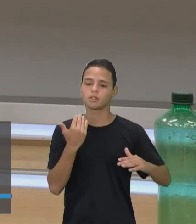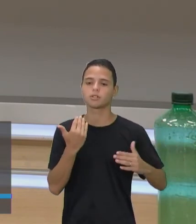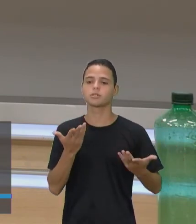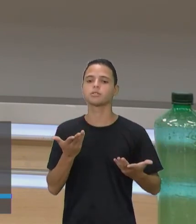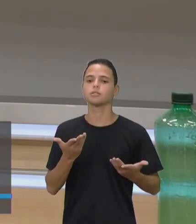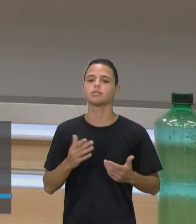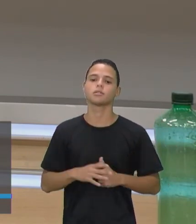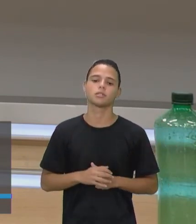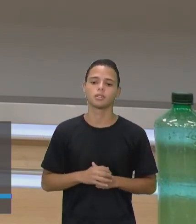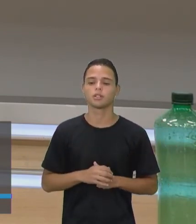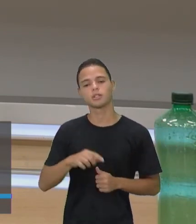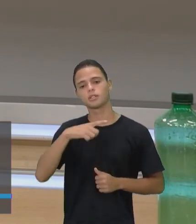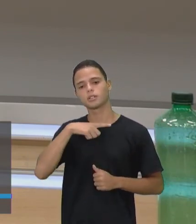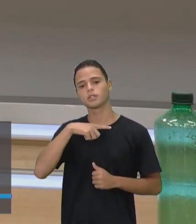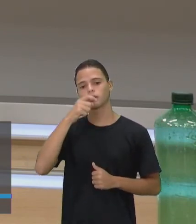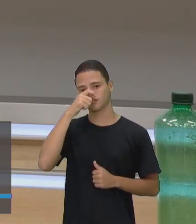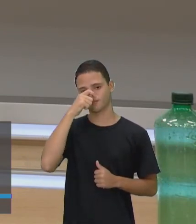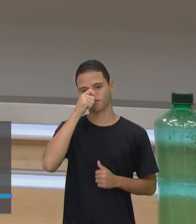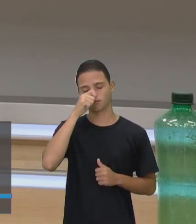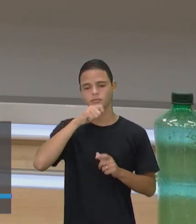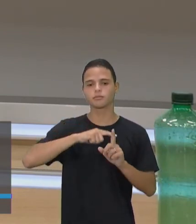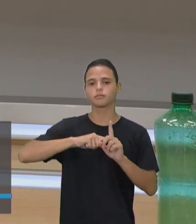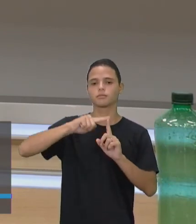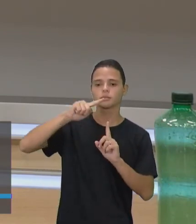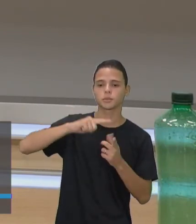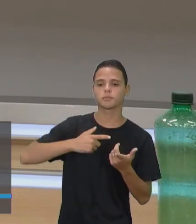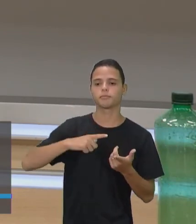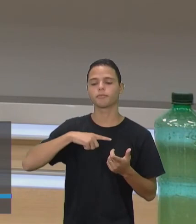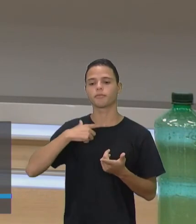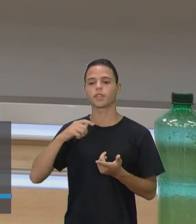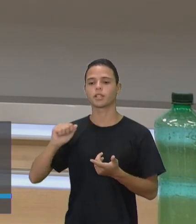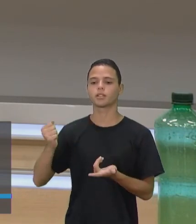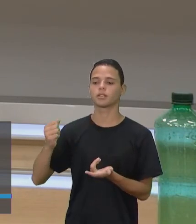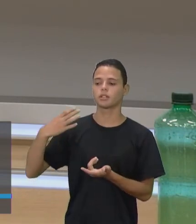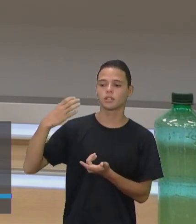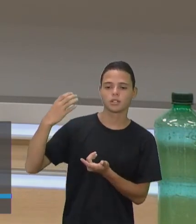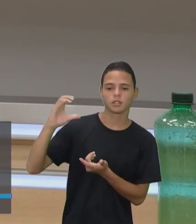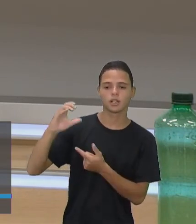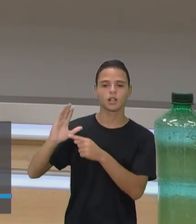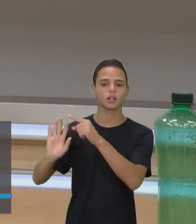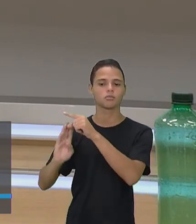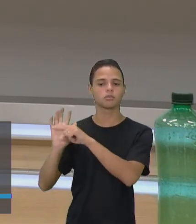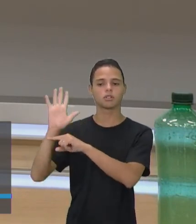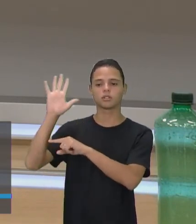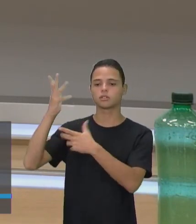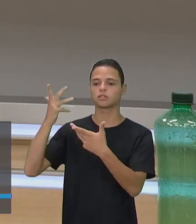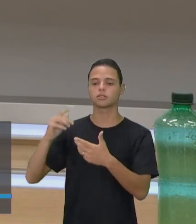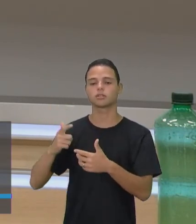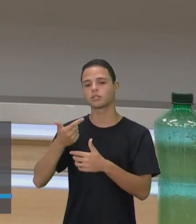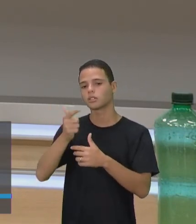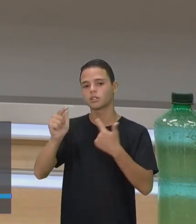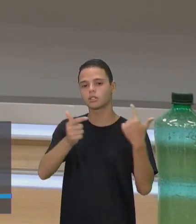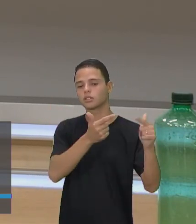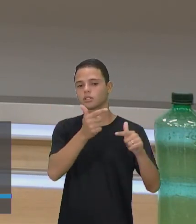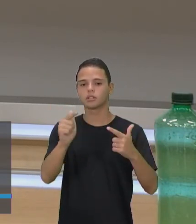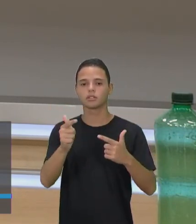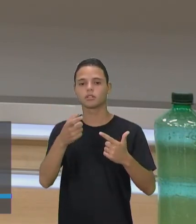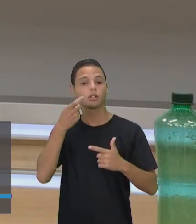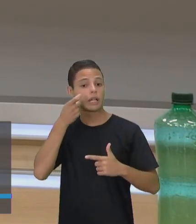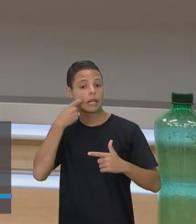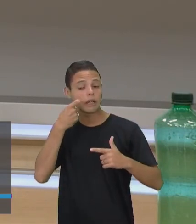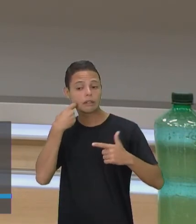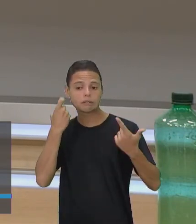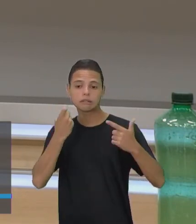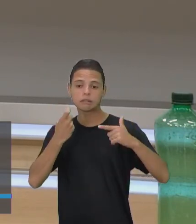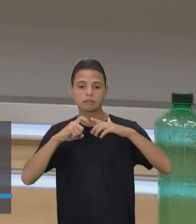o aumento da temperatura, ou, por exemplo, o aumento de carbono, o aumento de outros gases, o peixinho não vai